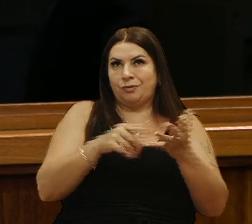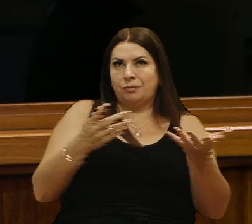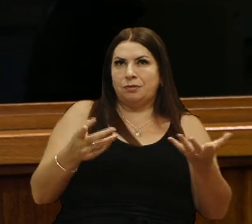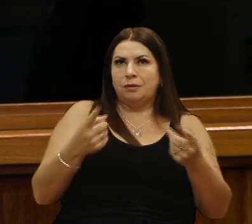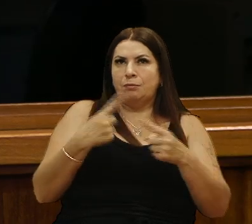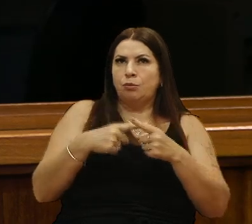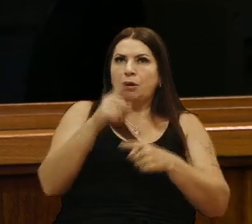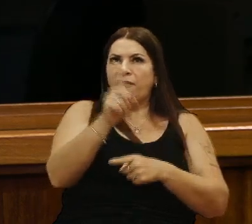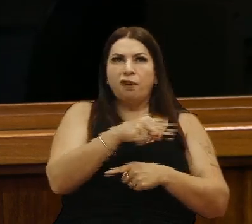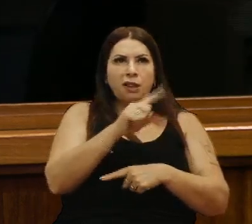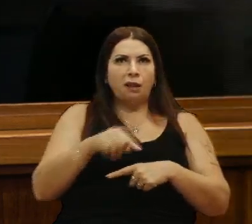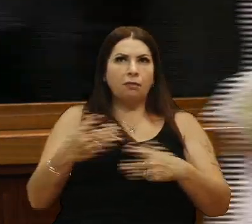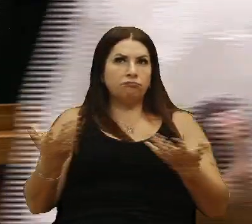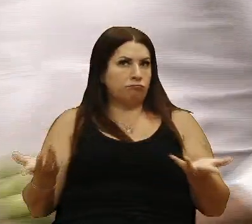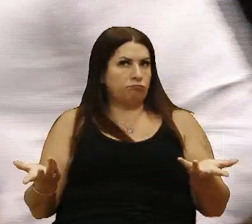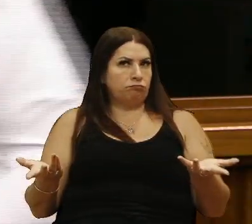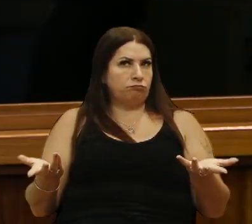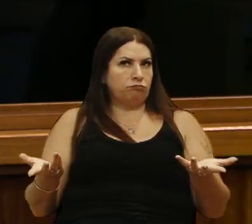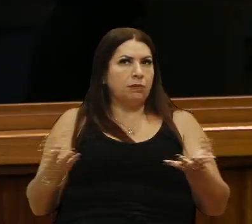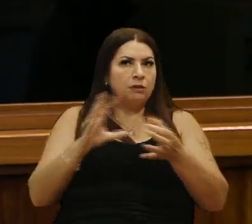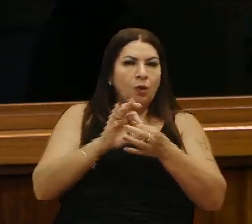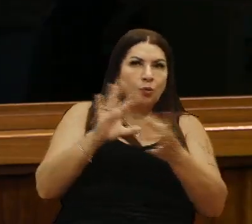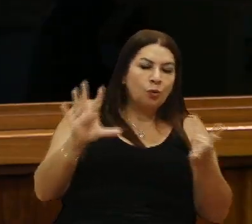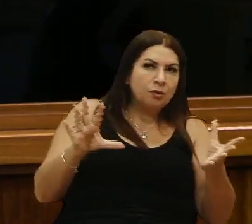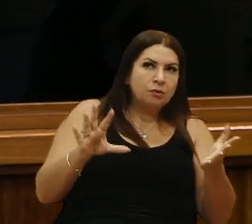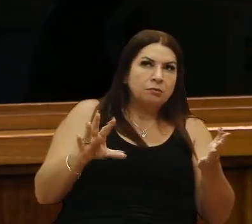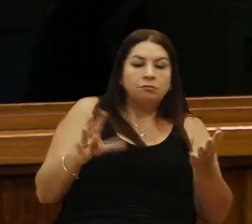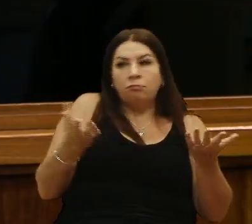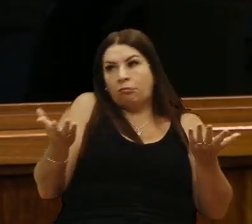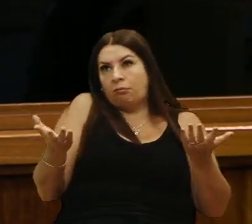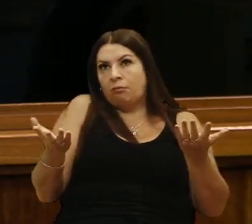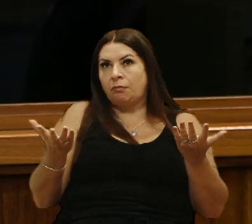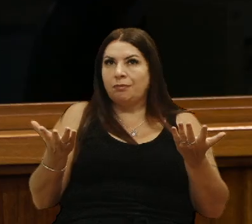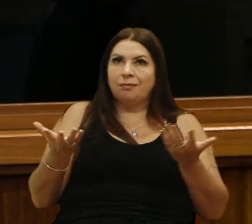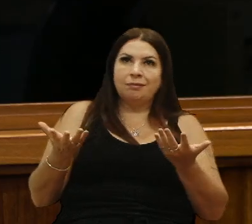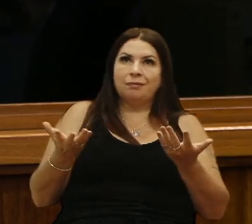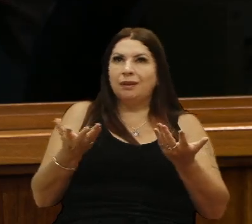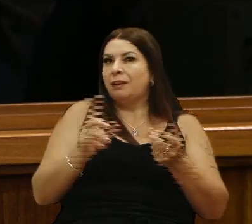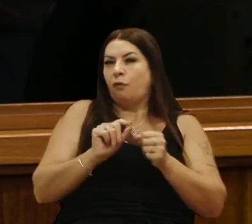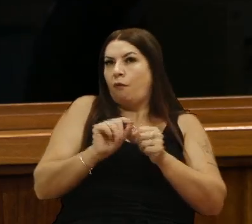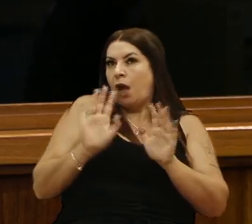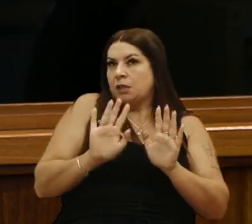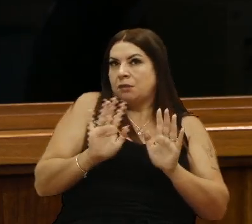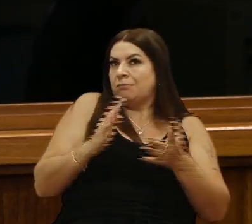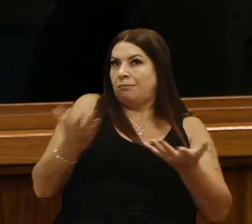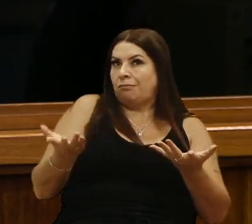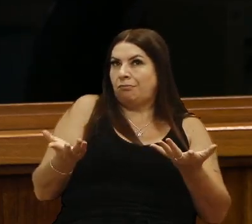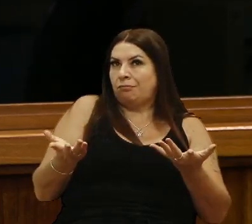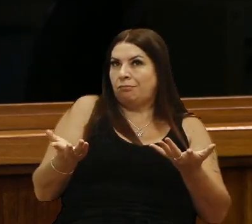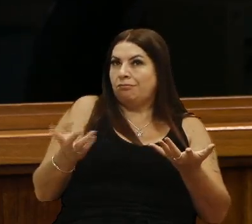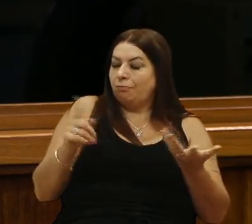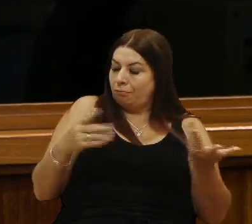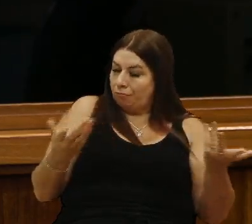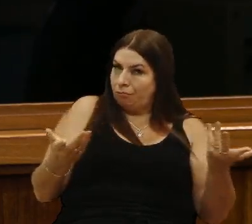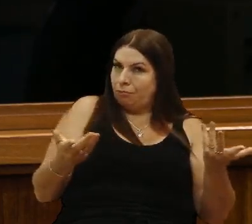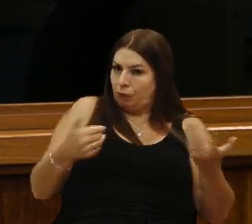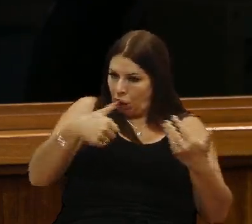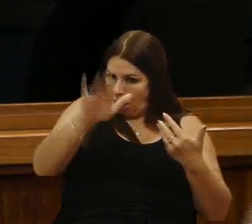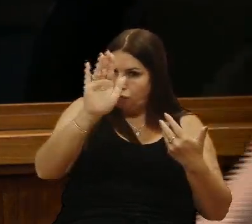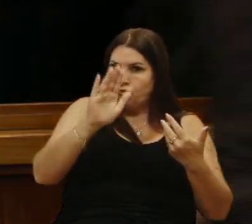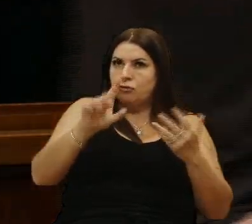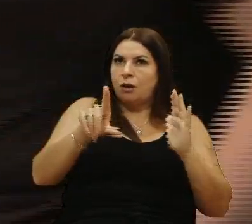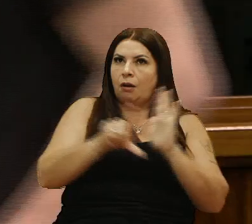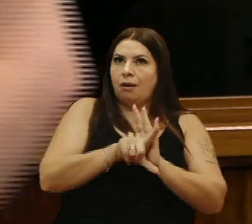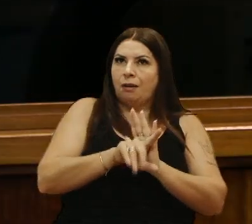que vetar, então? Se é autorizativo, simplesmente não faça, né? Mas deixa a lei,